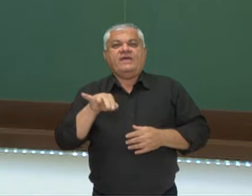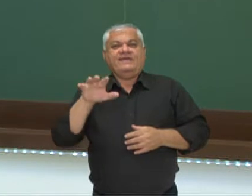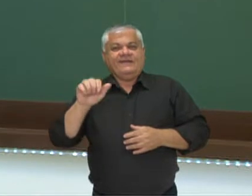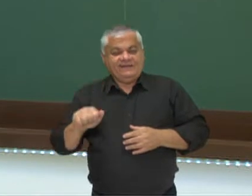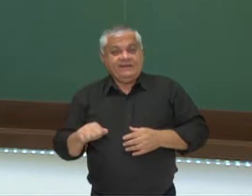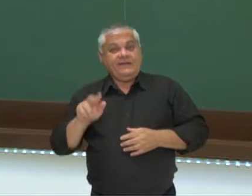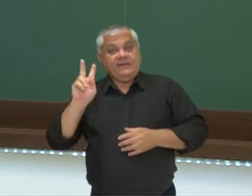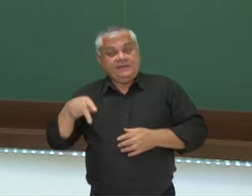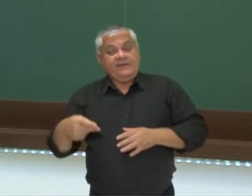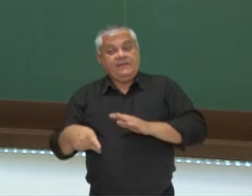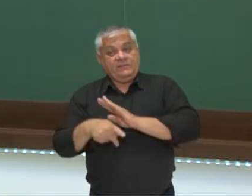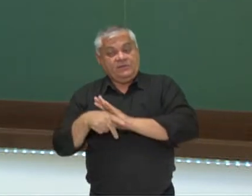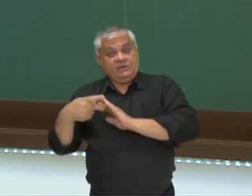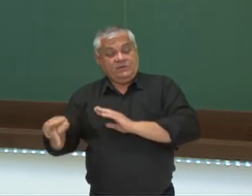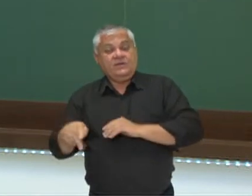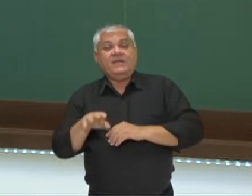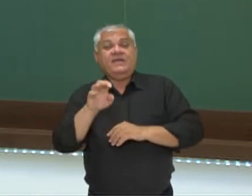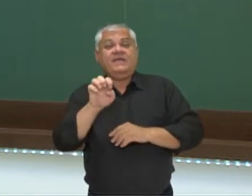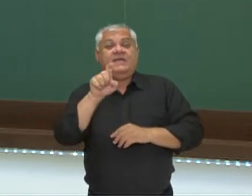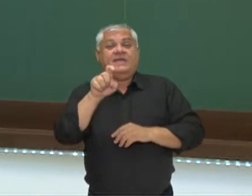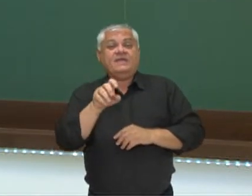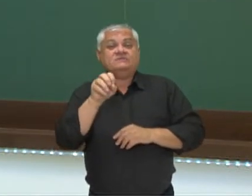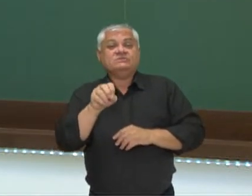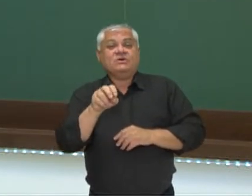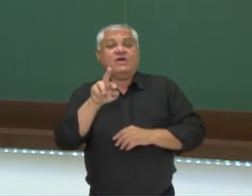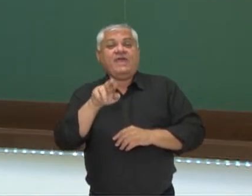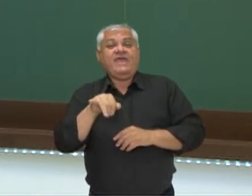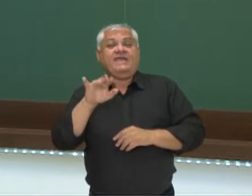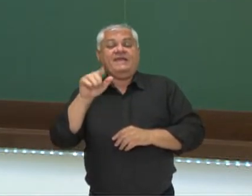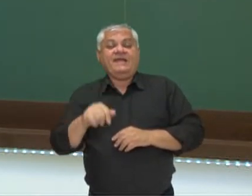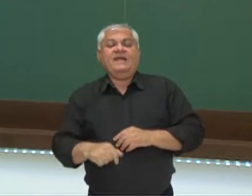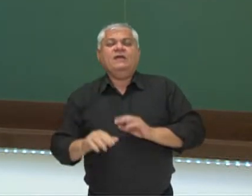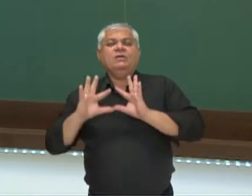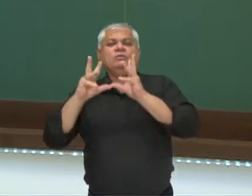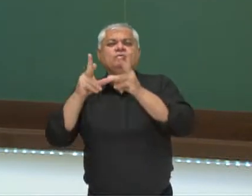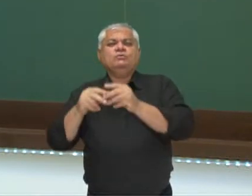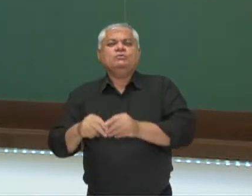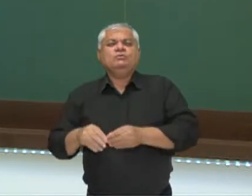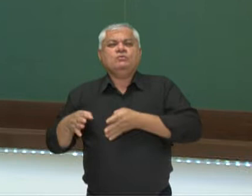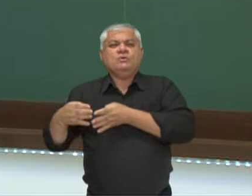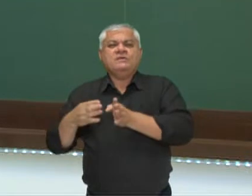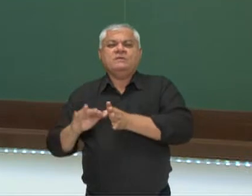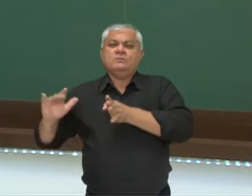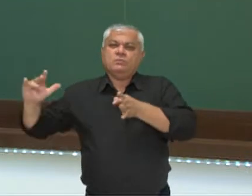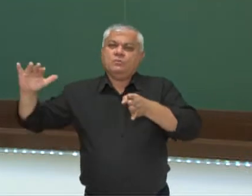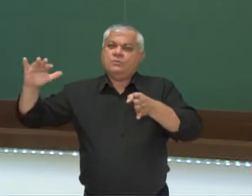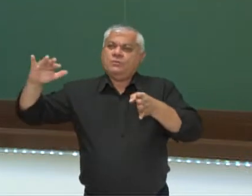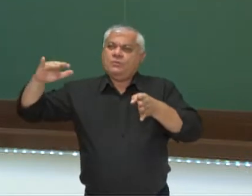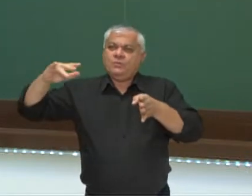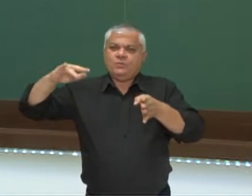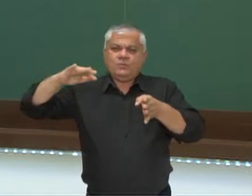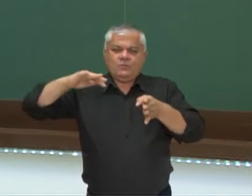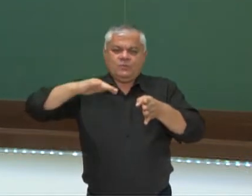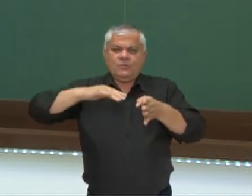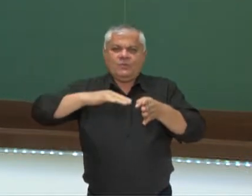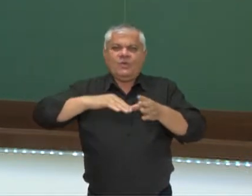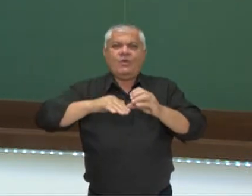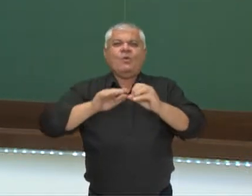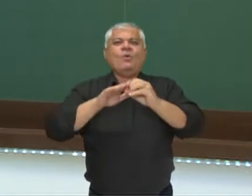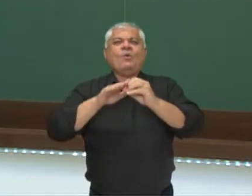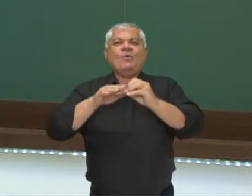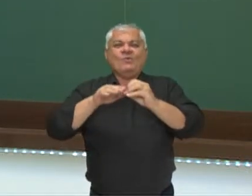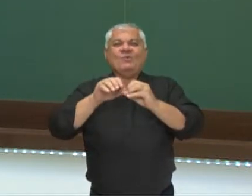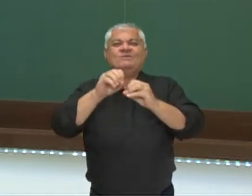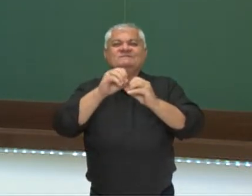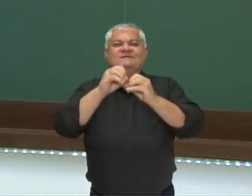hidrográfica exorreica, ou seja, os rios estão desaguando todos para o Oceano Atlântico, correndo para